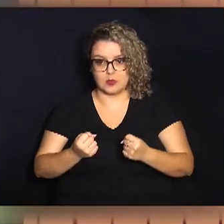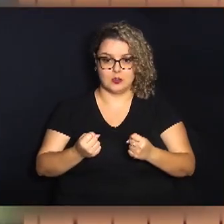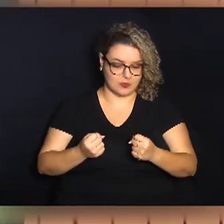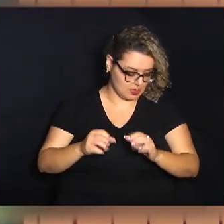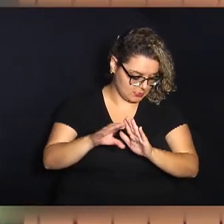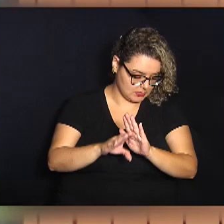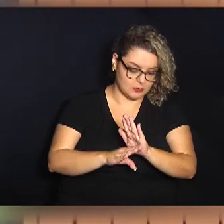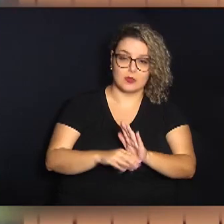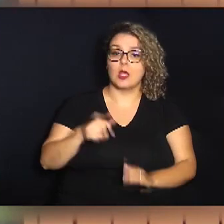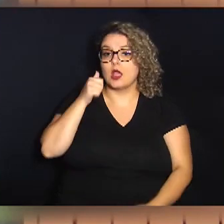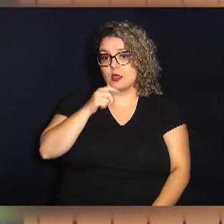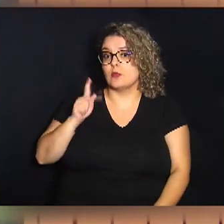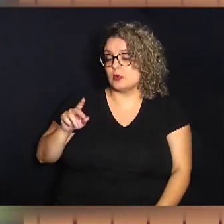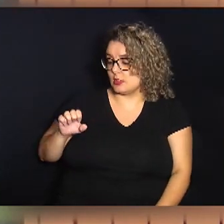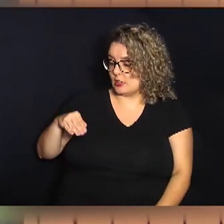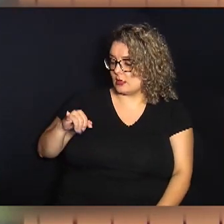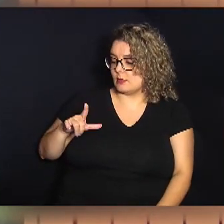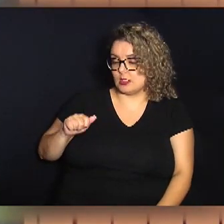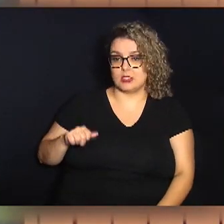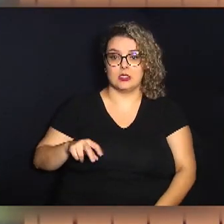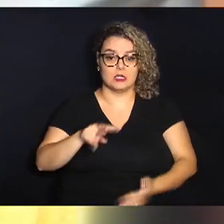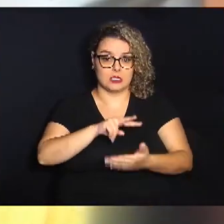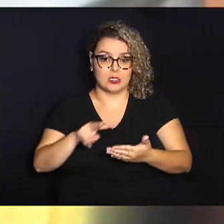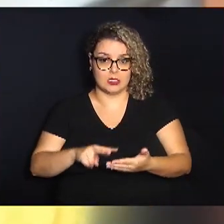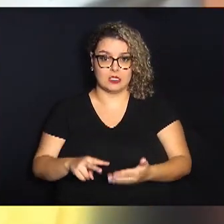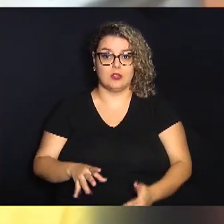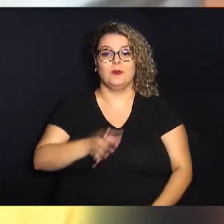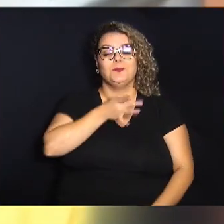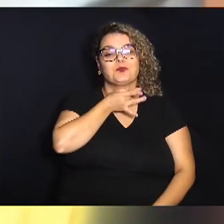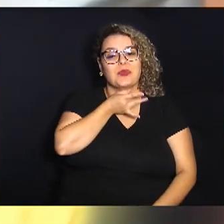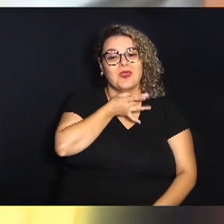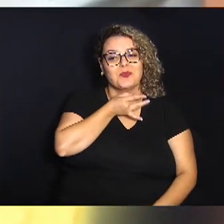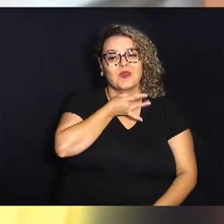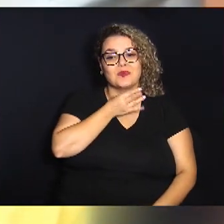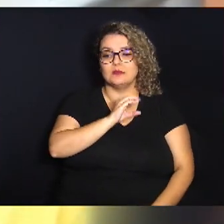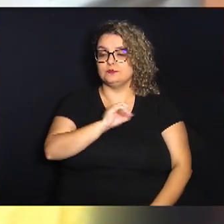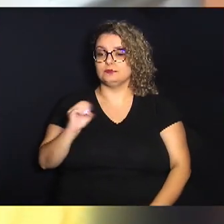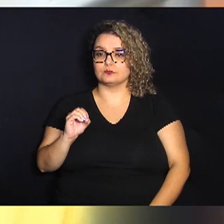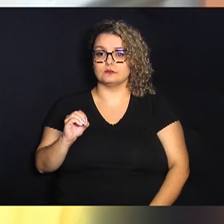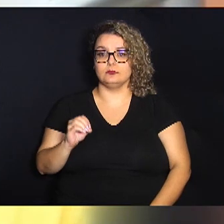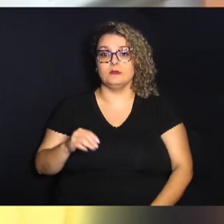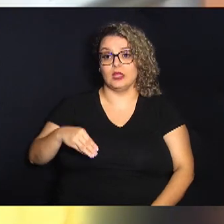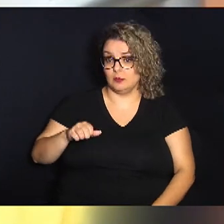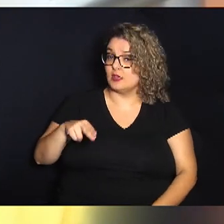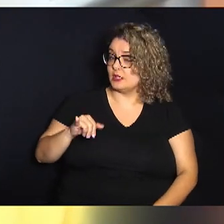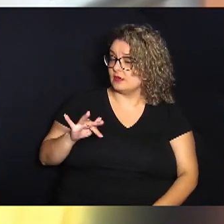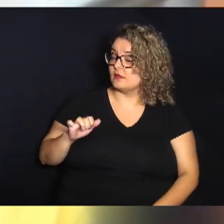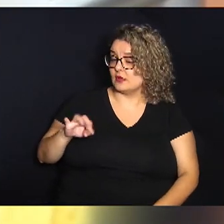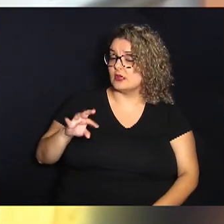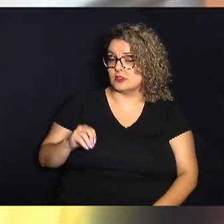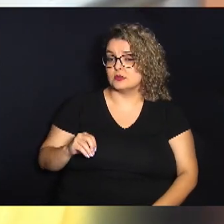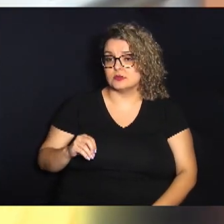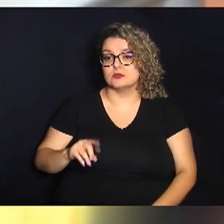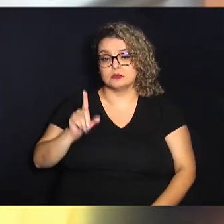programa. A professora Emília leu o manifesto da Sede Zero. Esse manifesto do Sede Zero nos parece assim